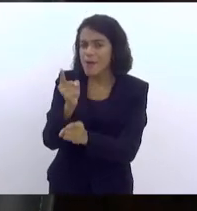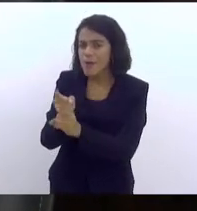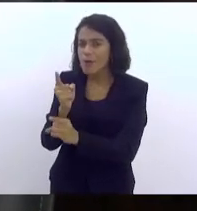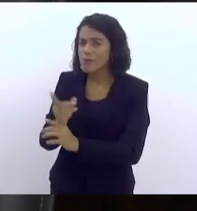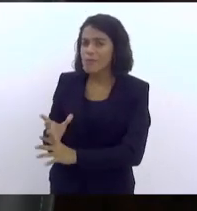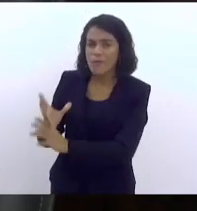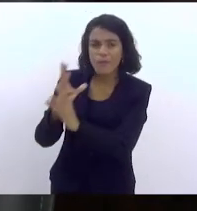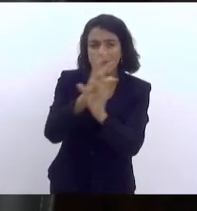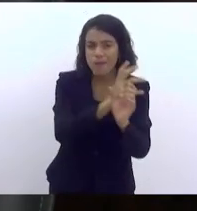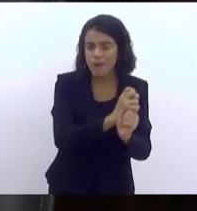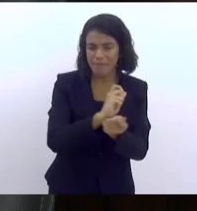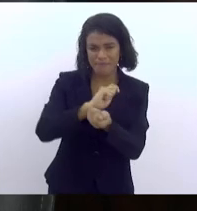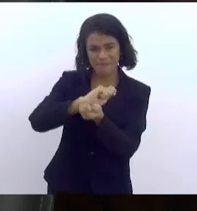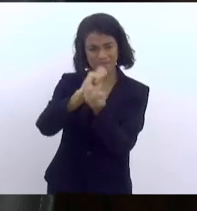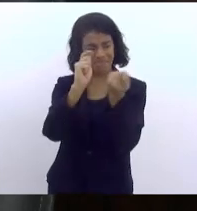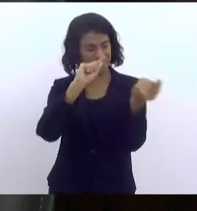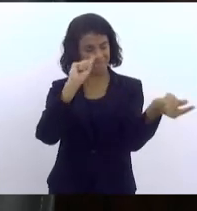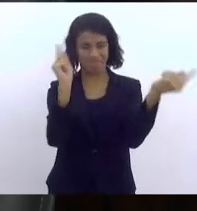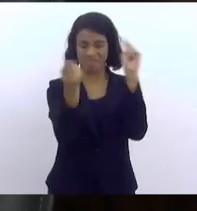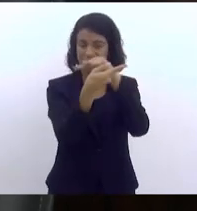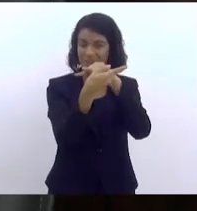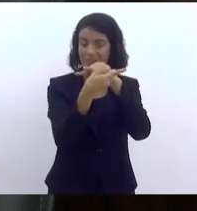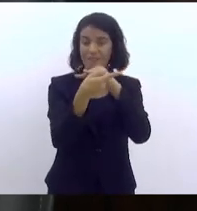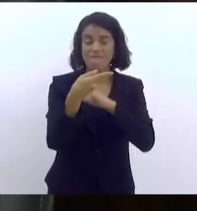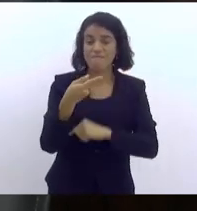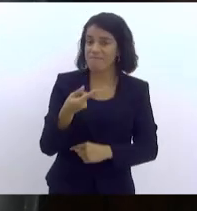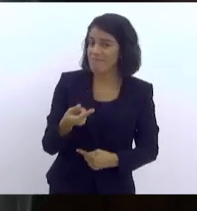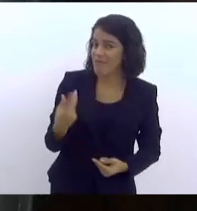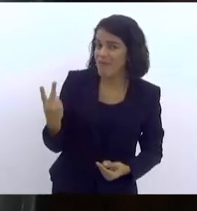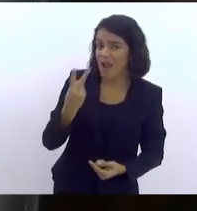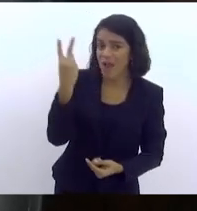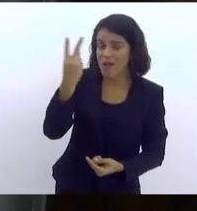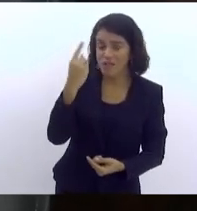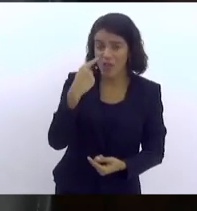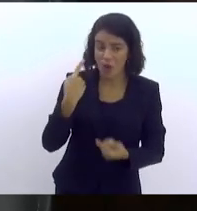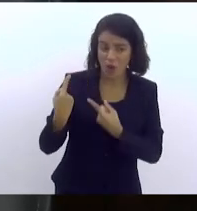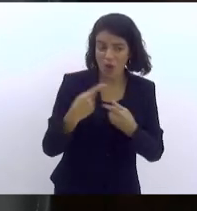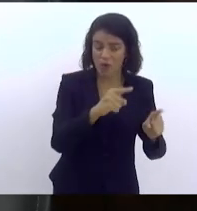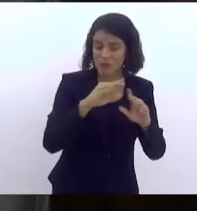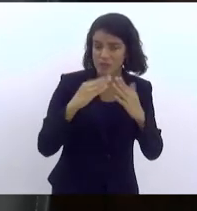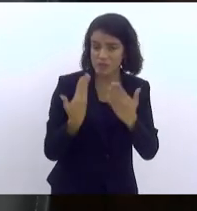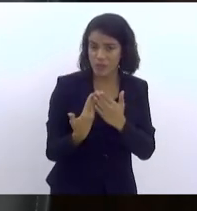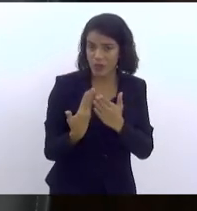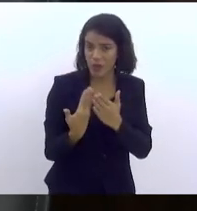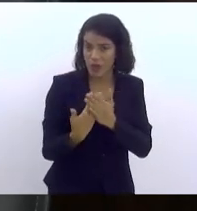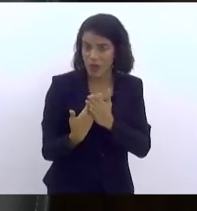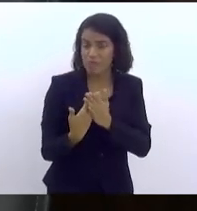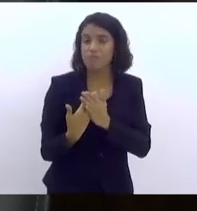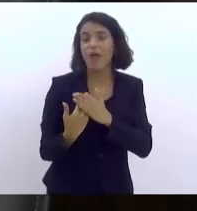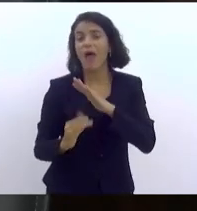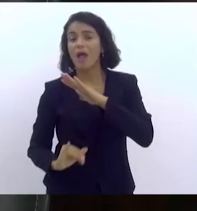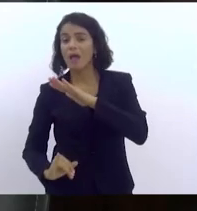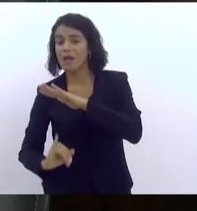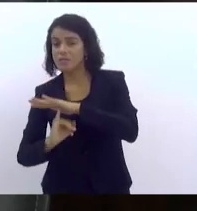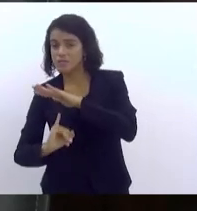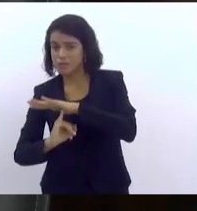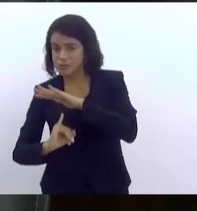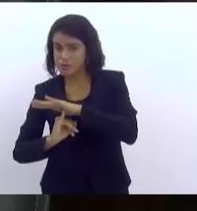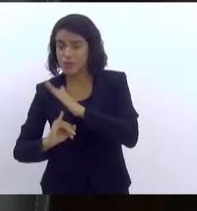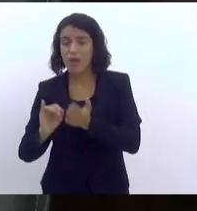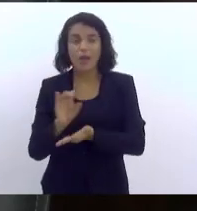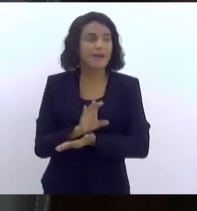equação de inversão de valores que configura a primeira violência contra a escola a institucionalização dos